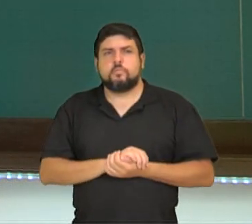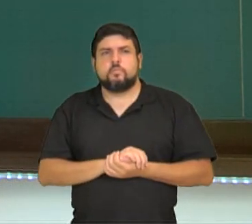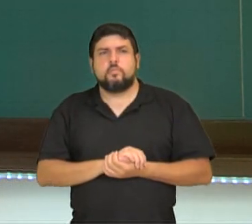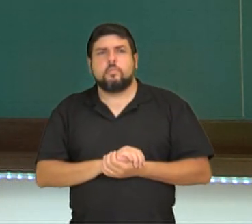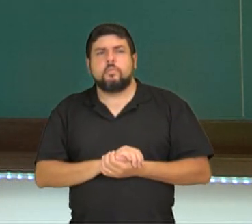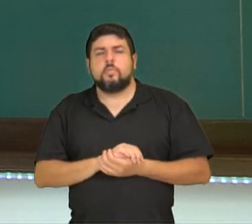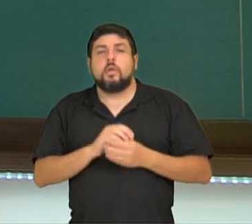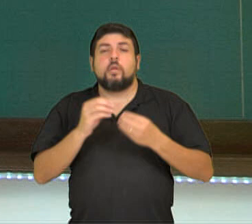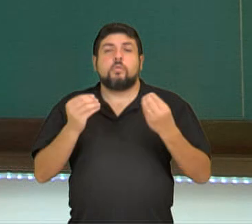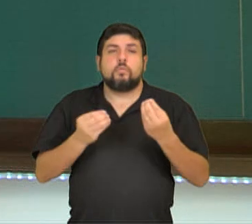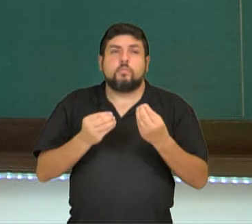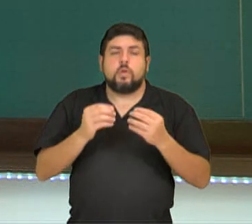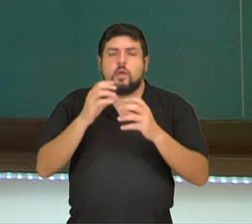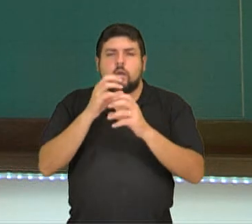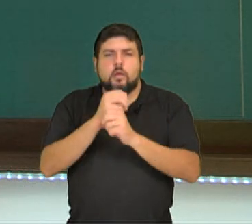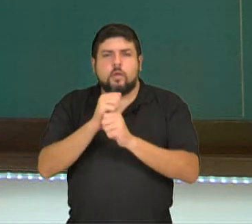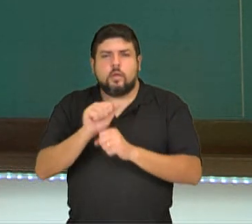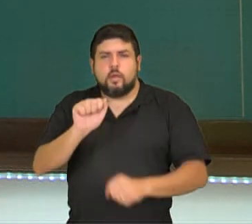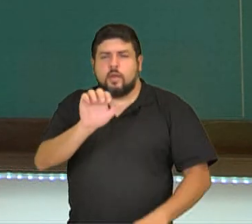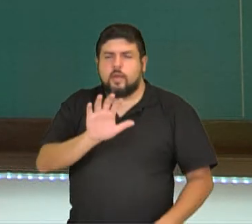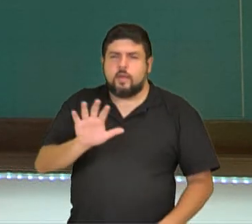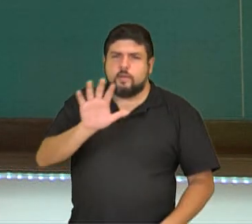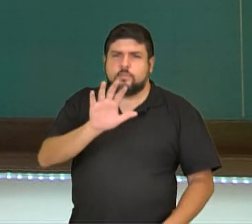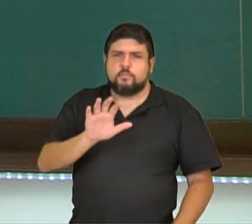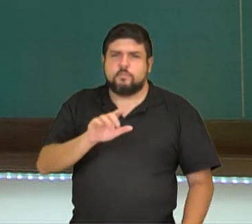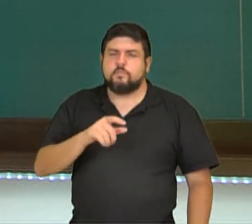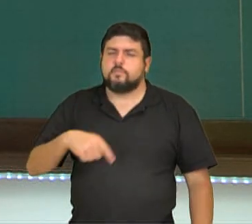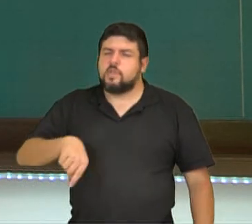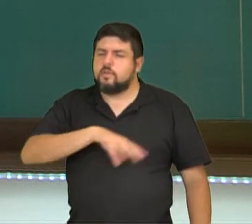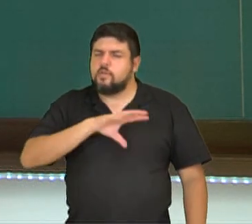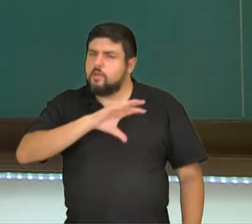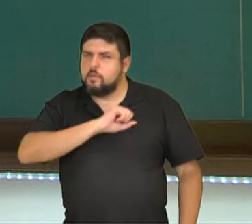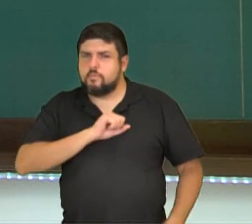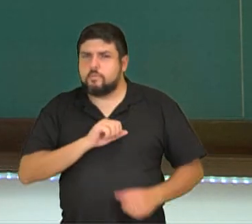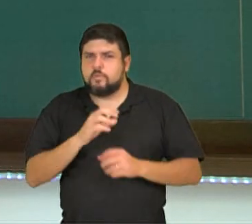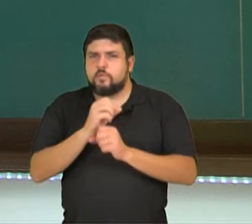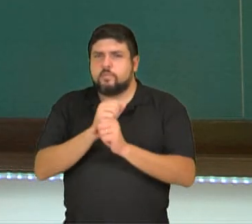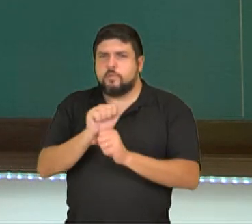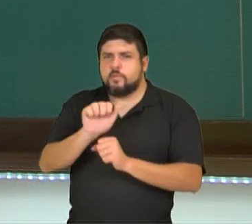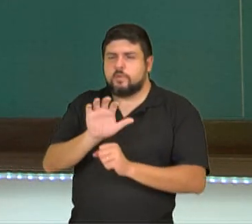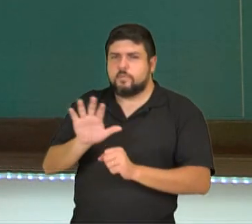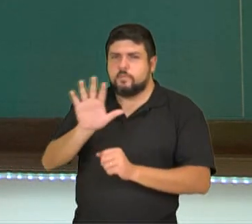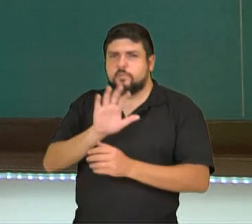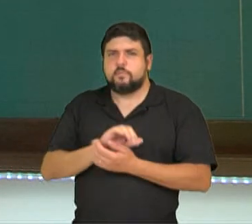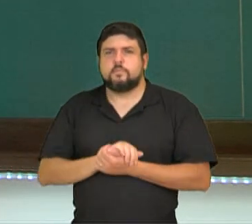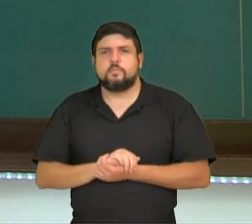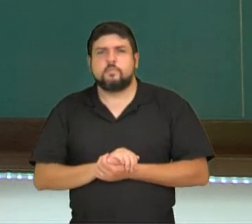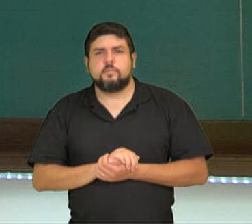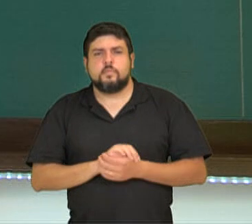ele? Calcular a área, porque a gente ama calcular a área dessas coisas, tá bom? Então, olha lá, eu tenho